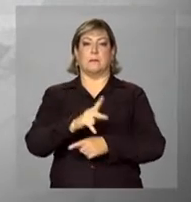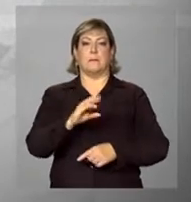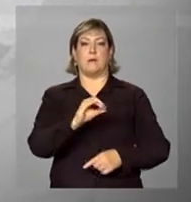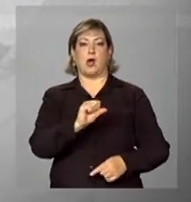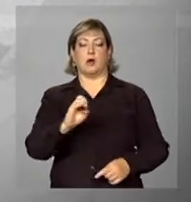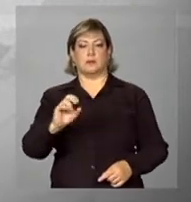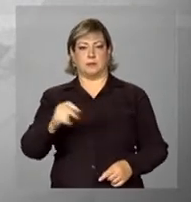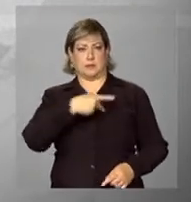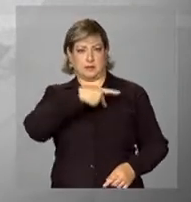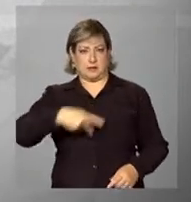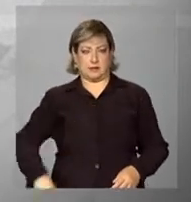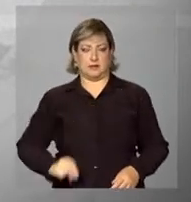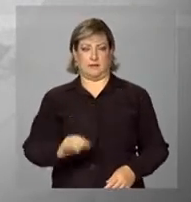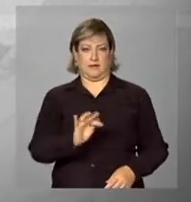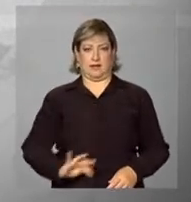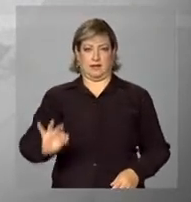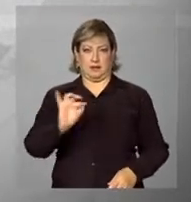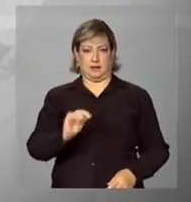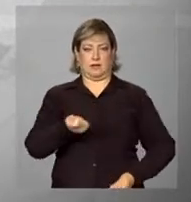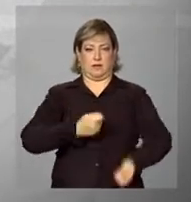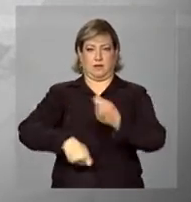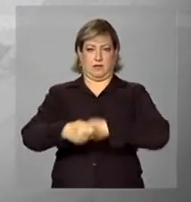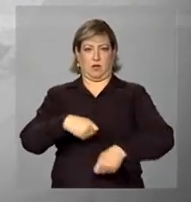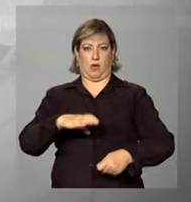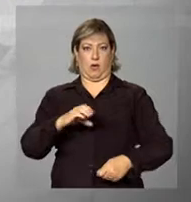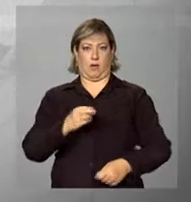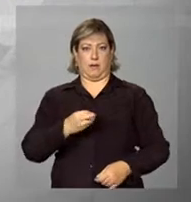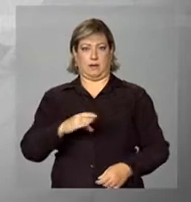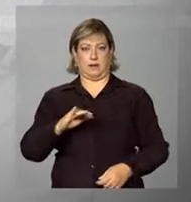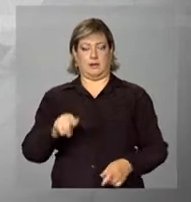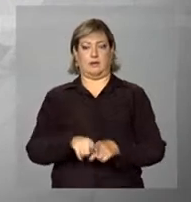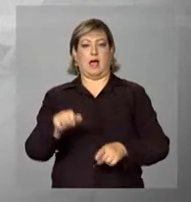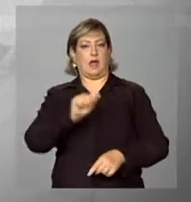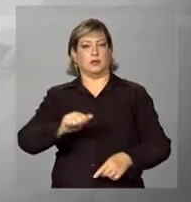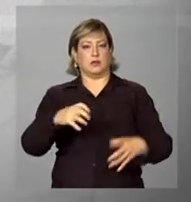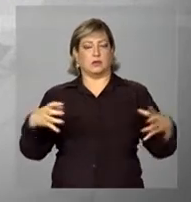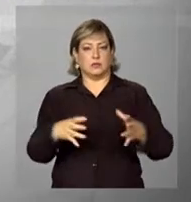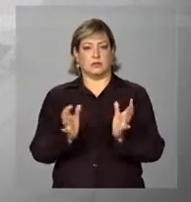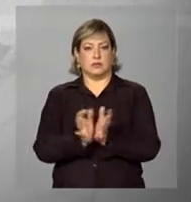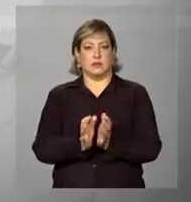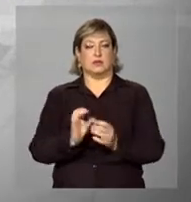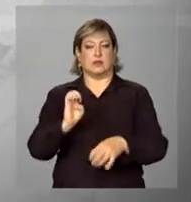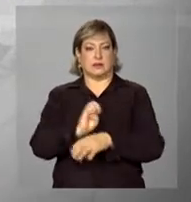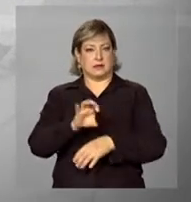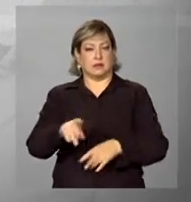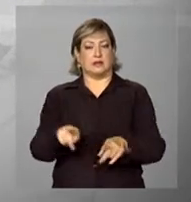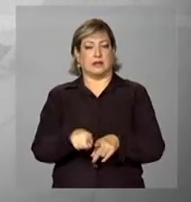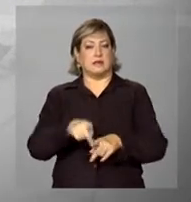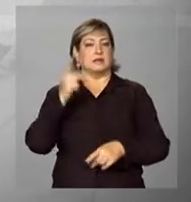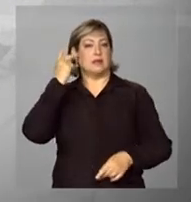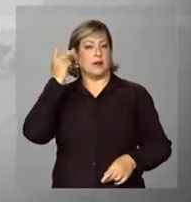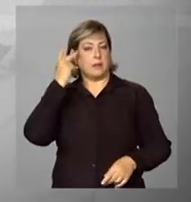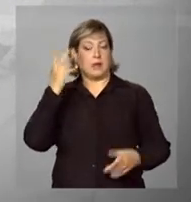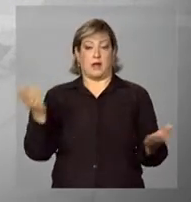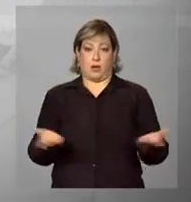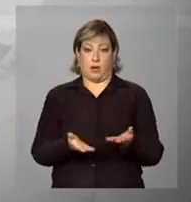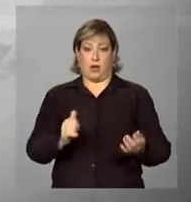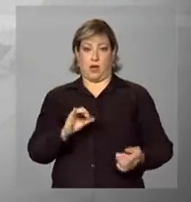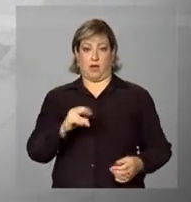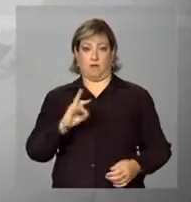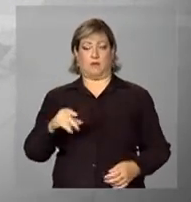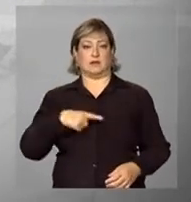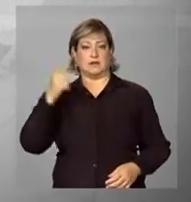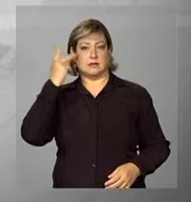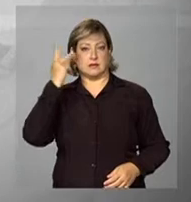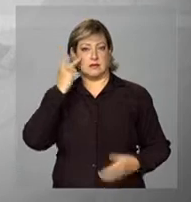da Federação das Associações Comerciais do Estado e da Associação Comercial de São Paulo. Vamos ao vivo à capital paulista. O